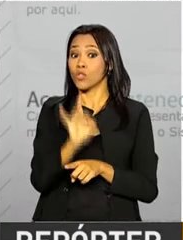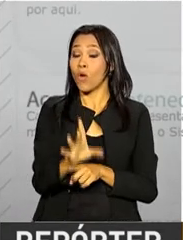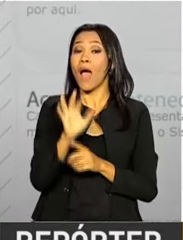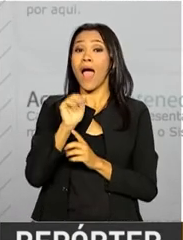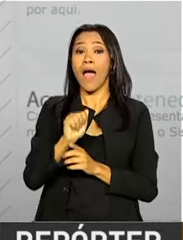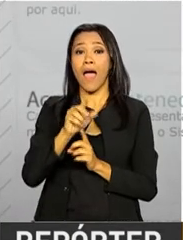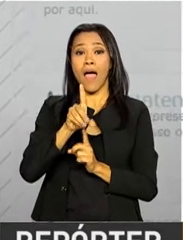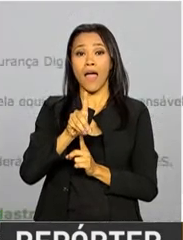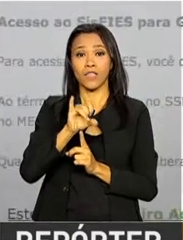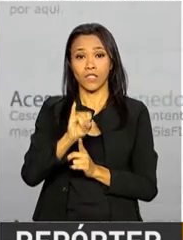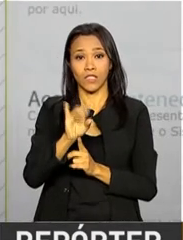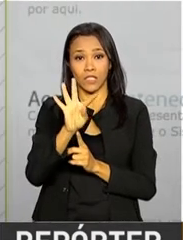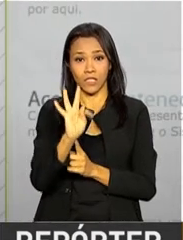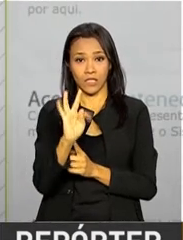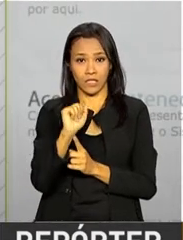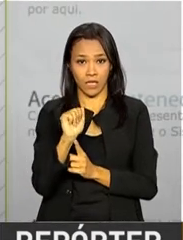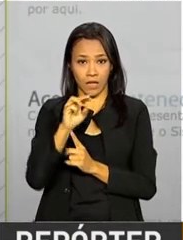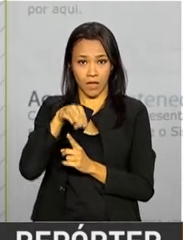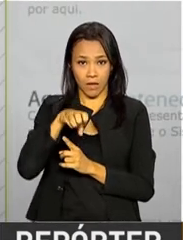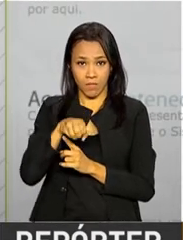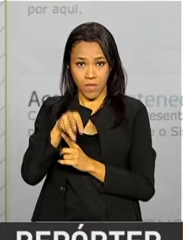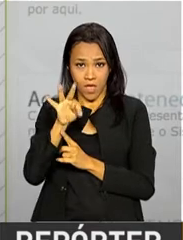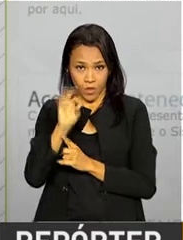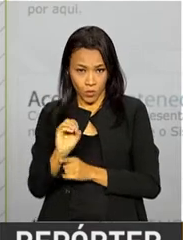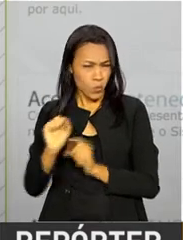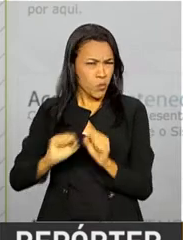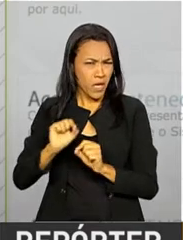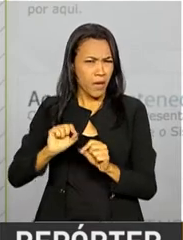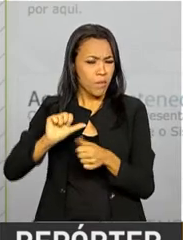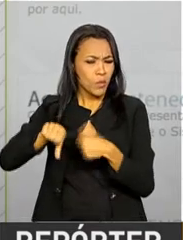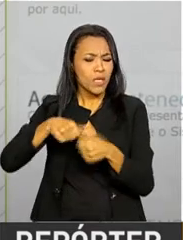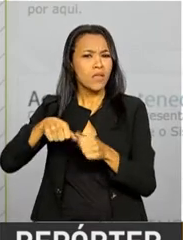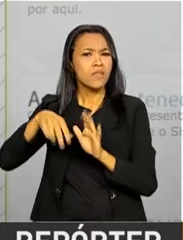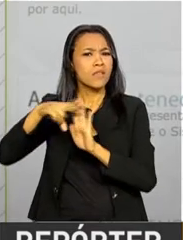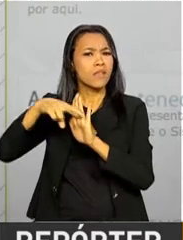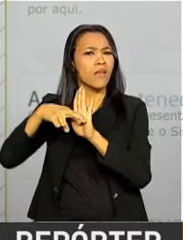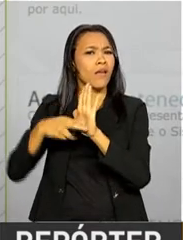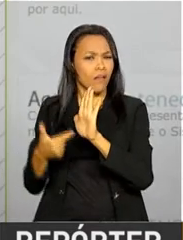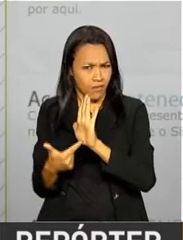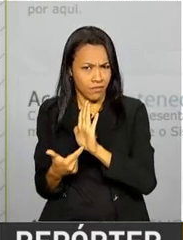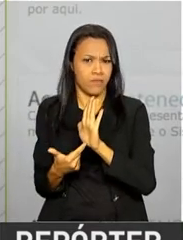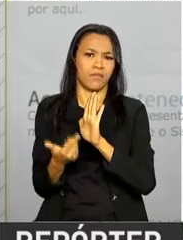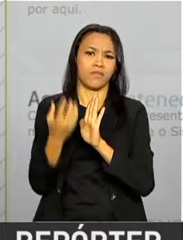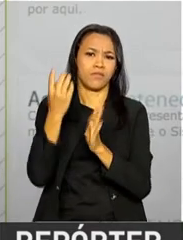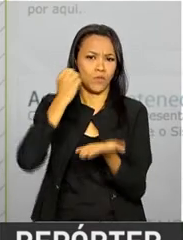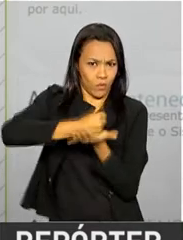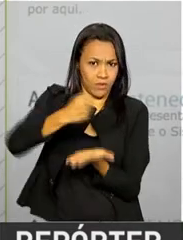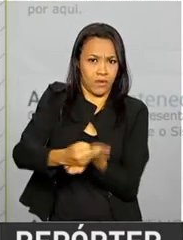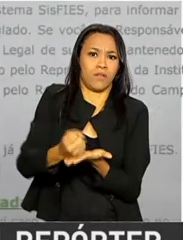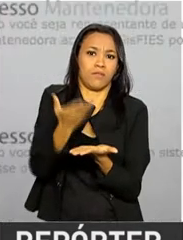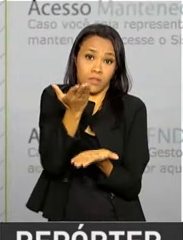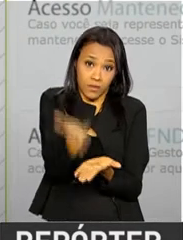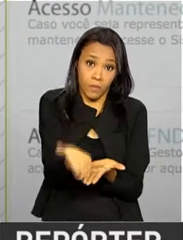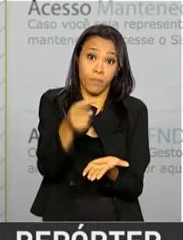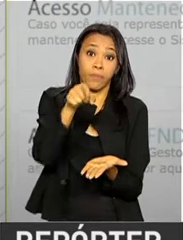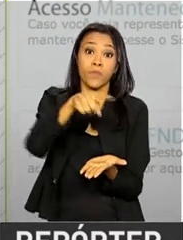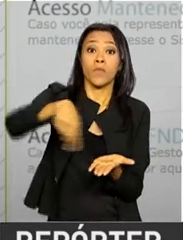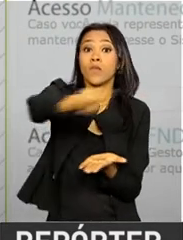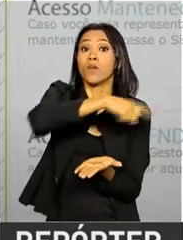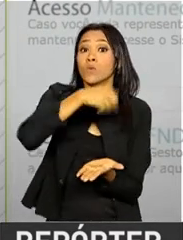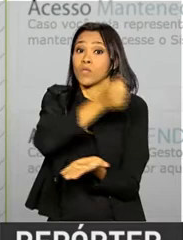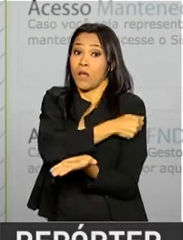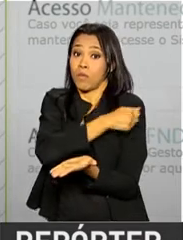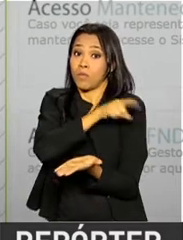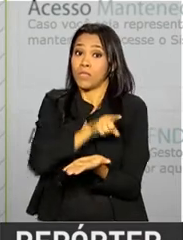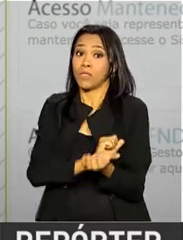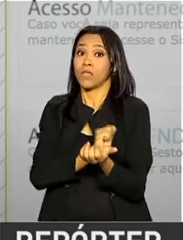aditamento não simplificado quando há alterações como mudança do fiador por exemplo neste caso o estudante precisa levar a